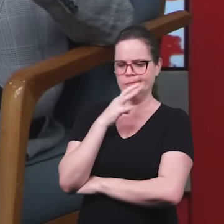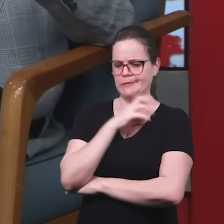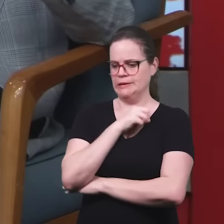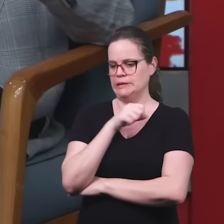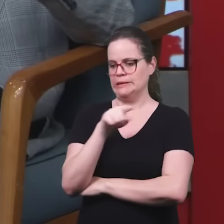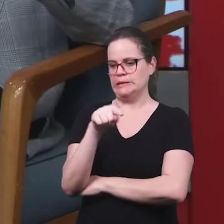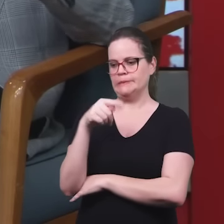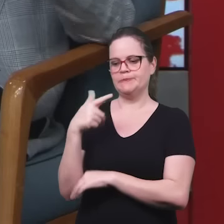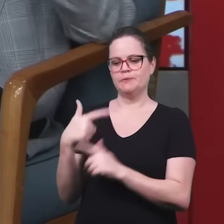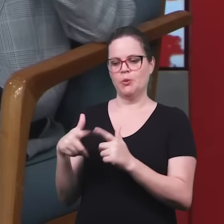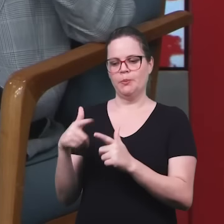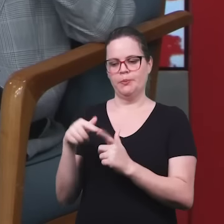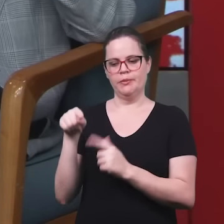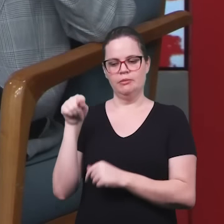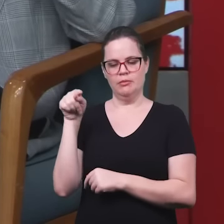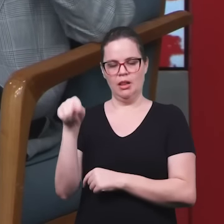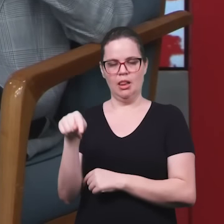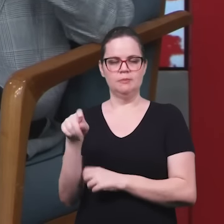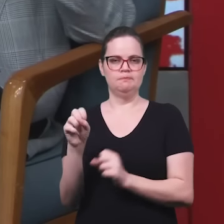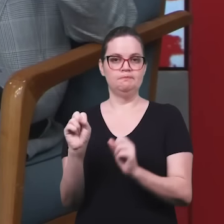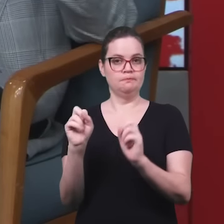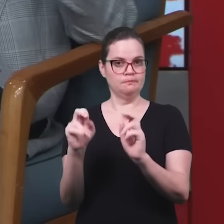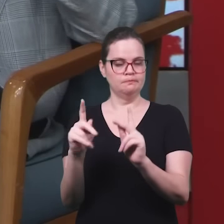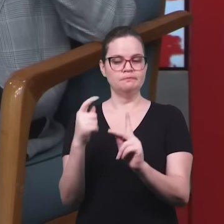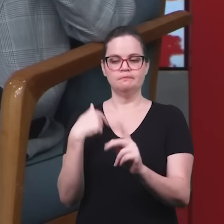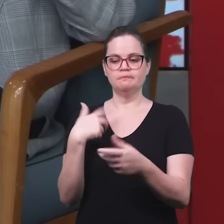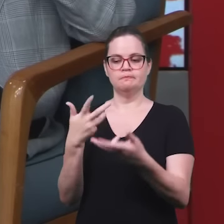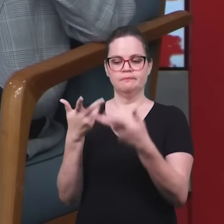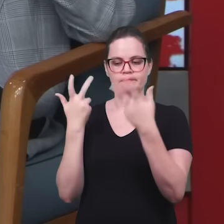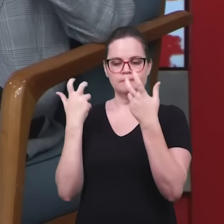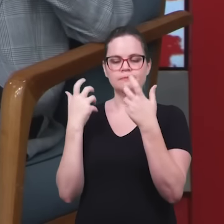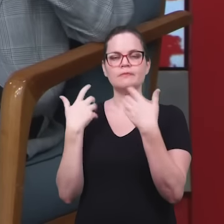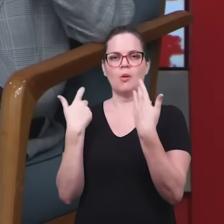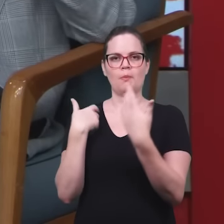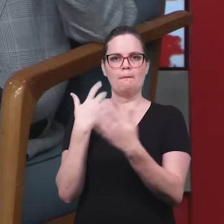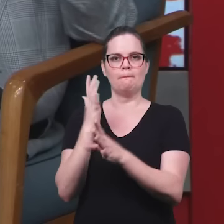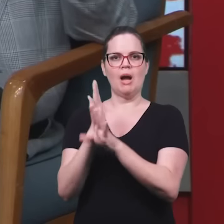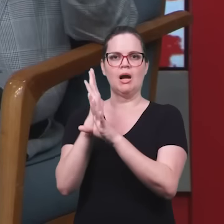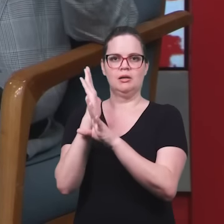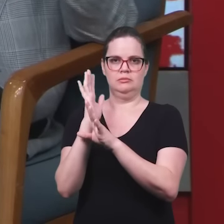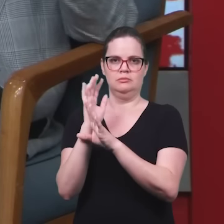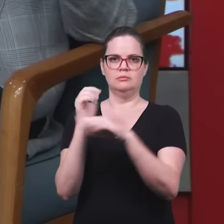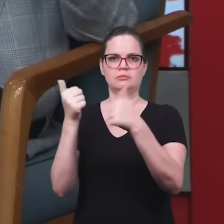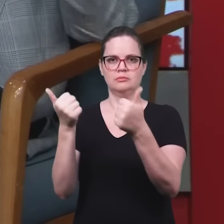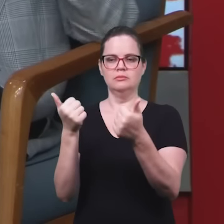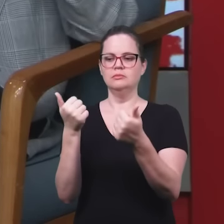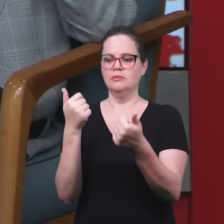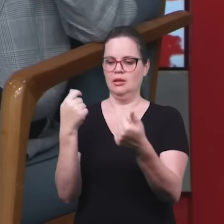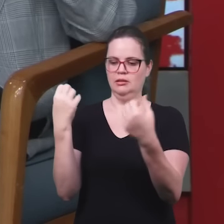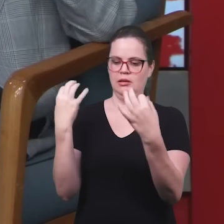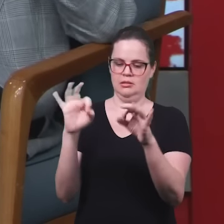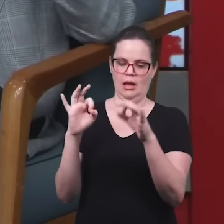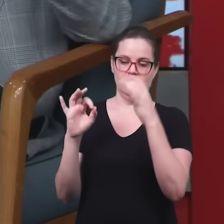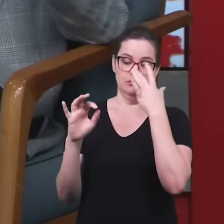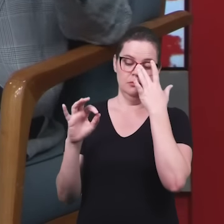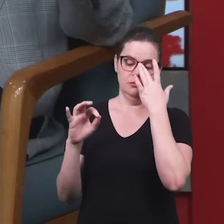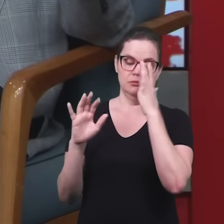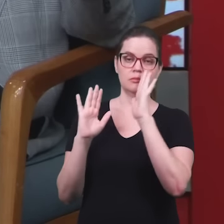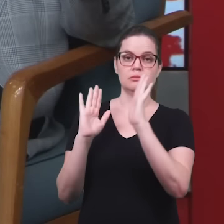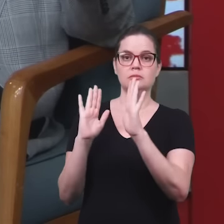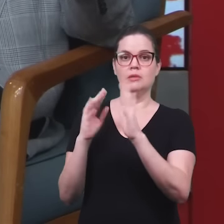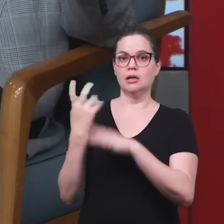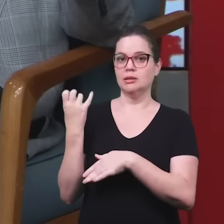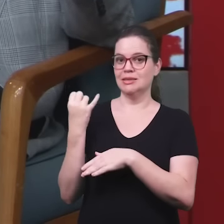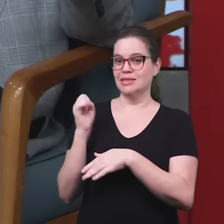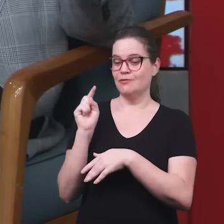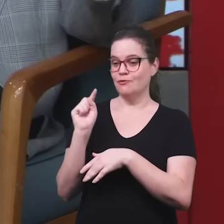Tudo bem, você fez o diagnóstico. Perfeito. O diagnóstico foi confirmado. Mas se você